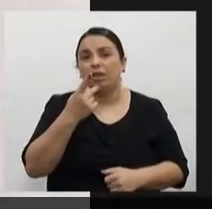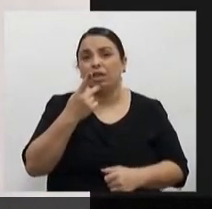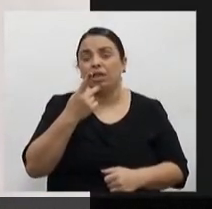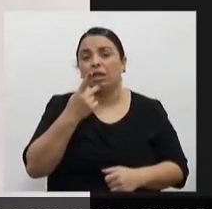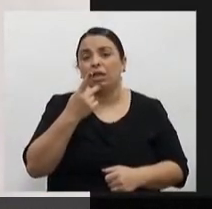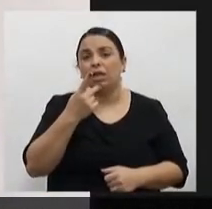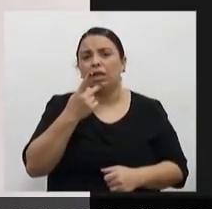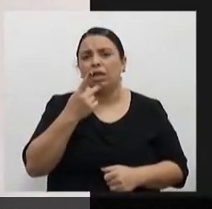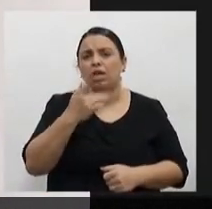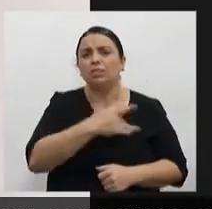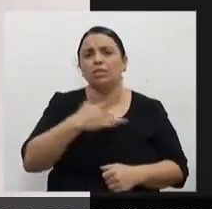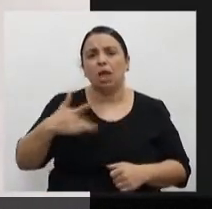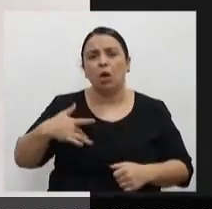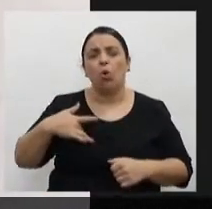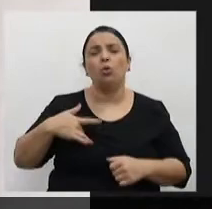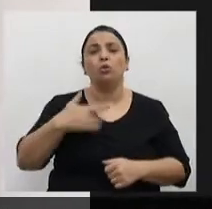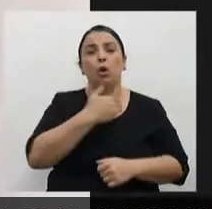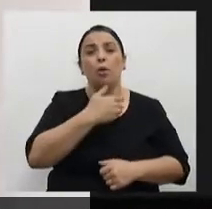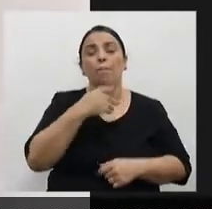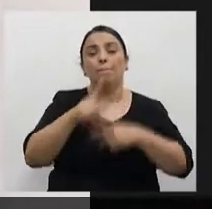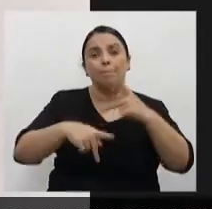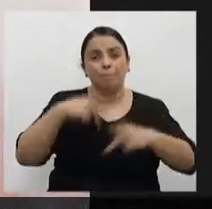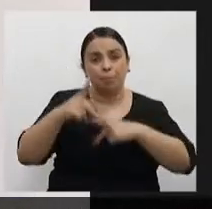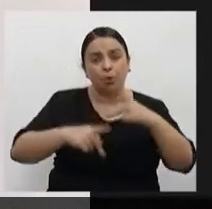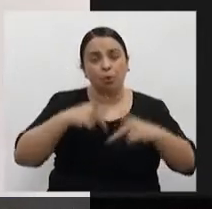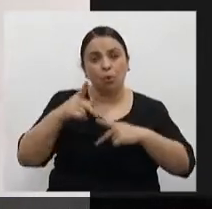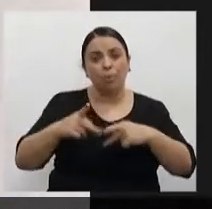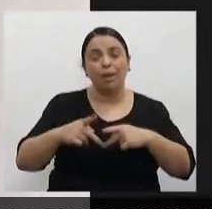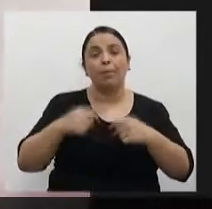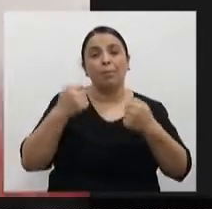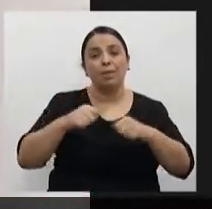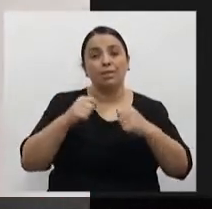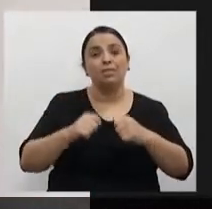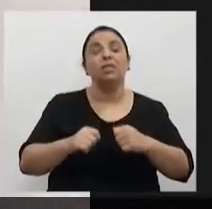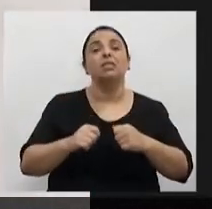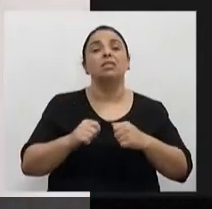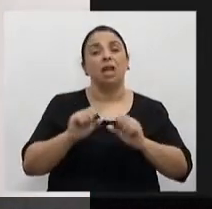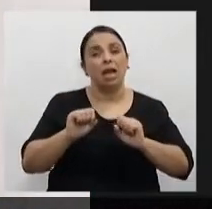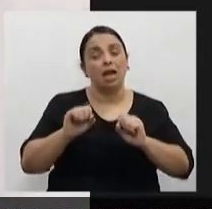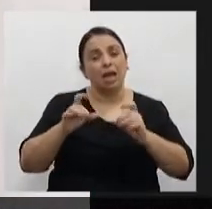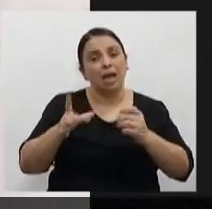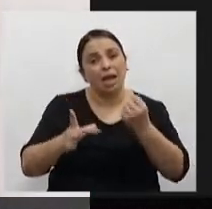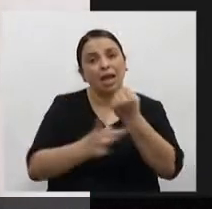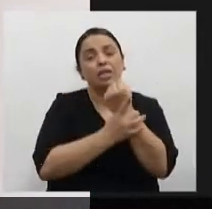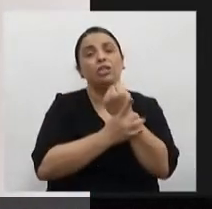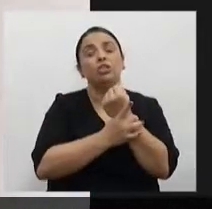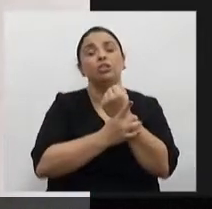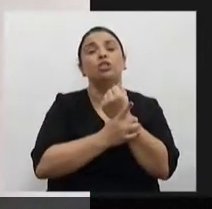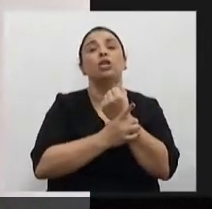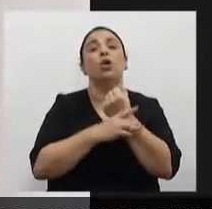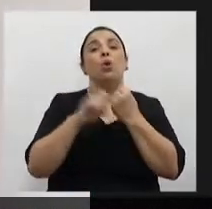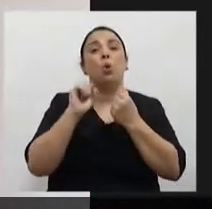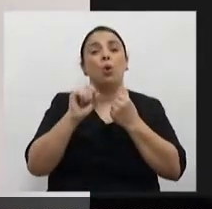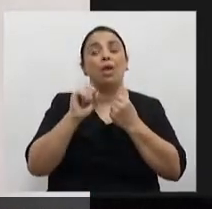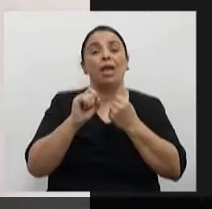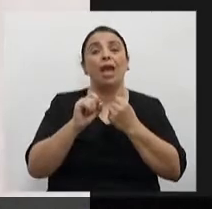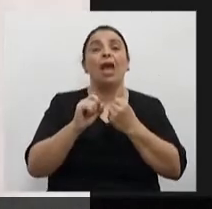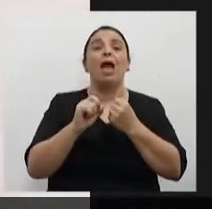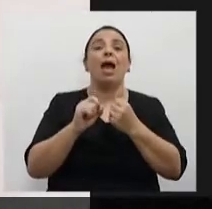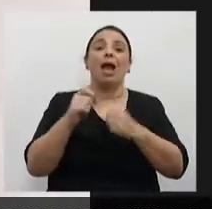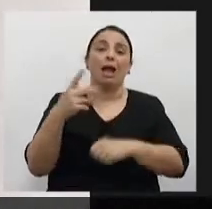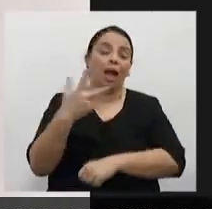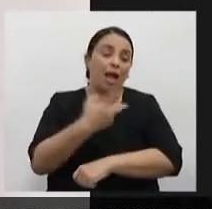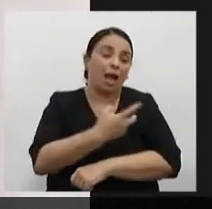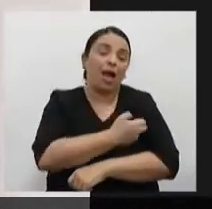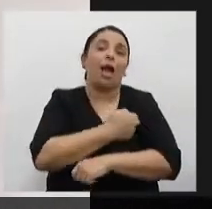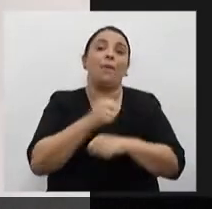destinados à pessoa com deficiência devem assegurar. 4º item, campanha de vacinação. Então, é um direito, é um dever, não